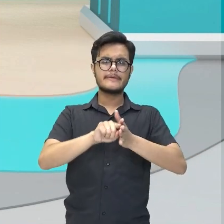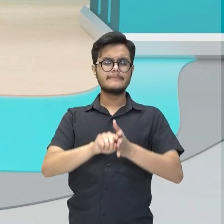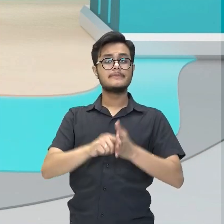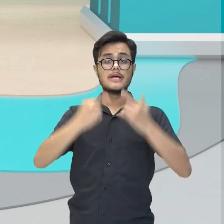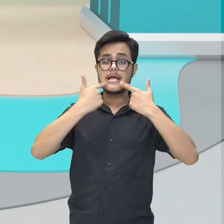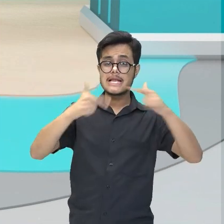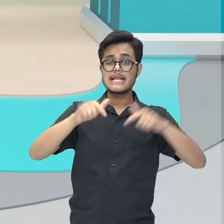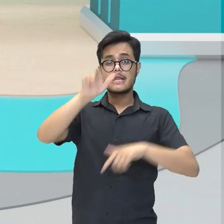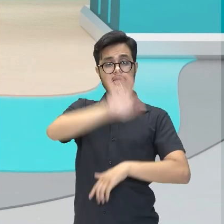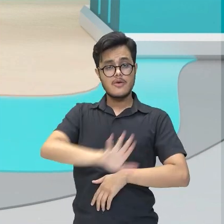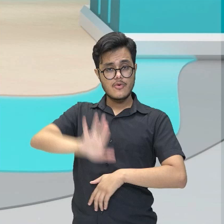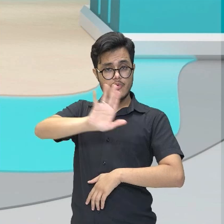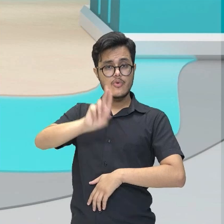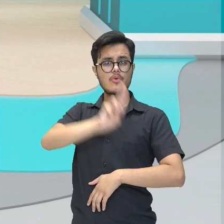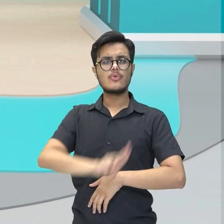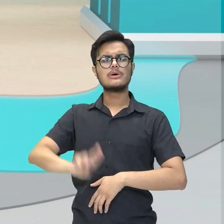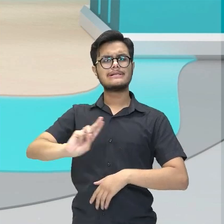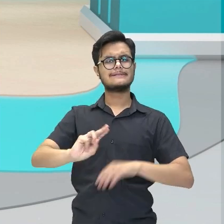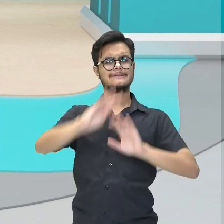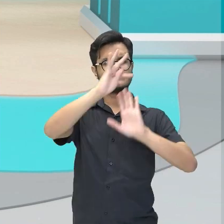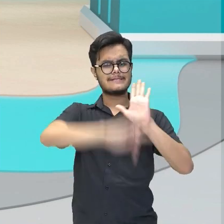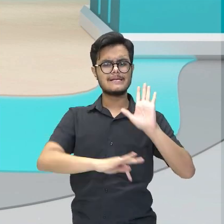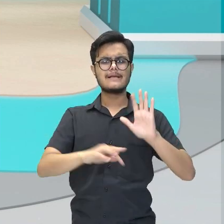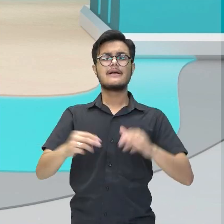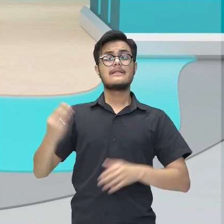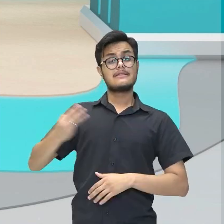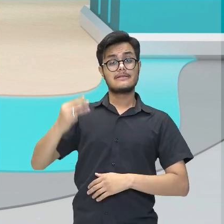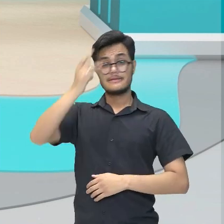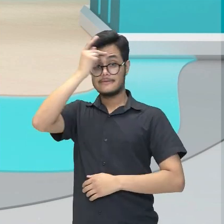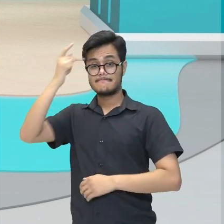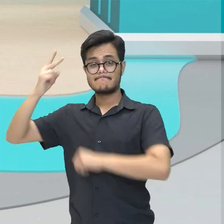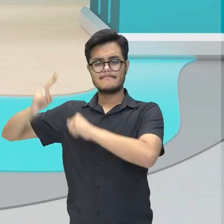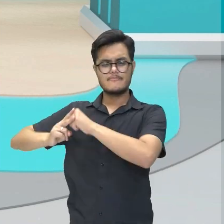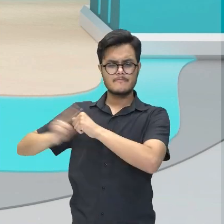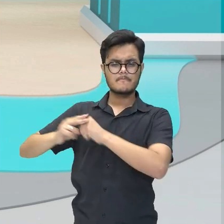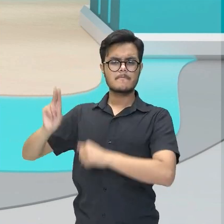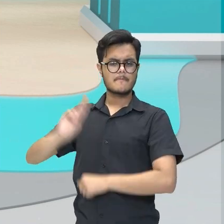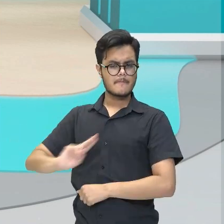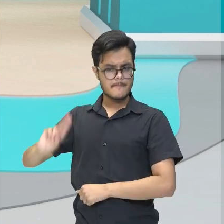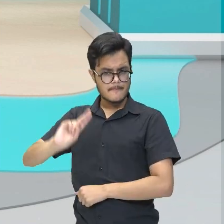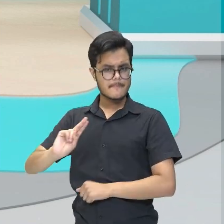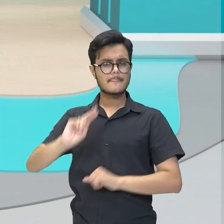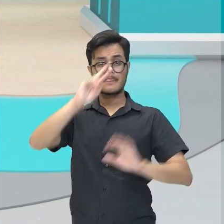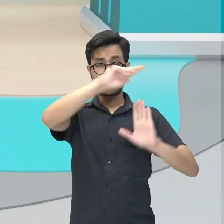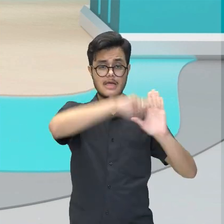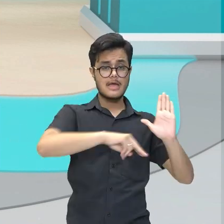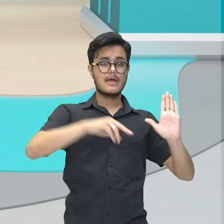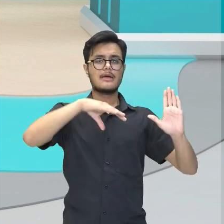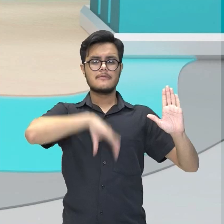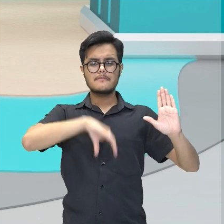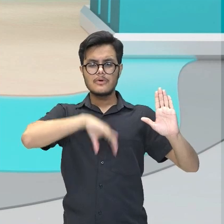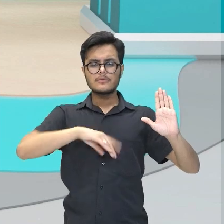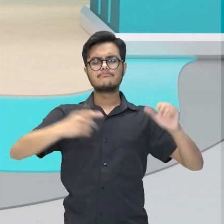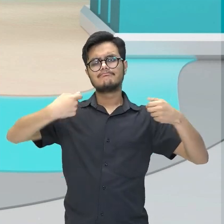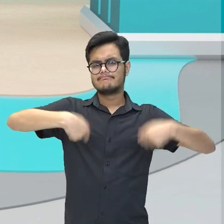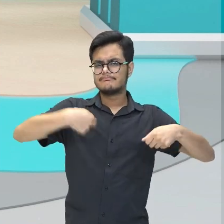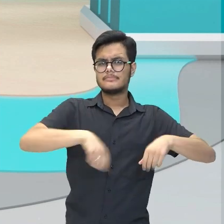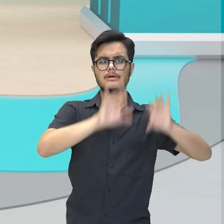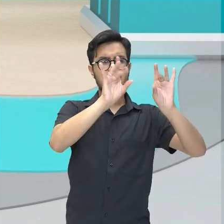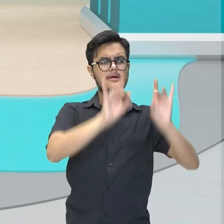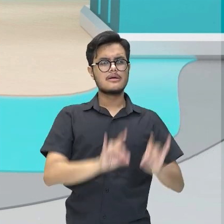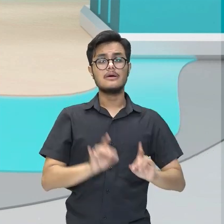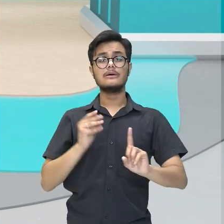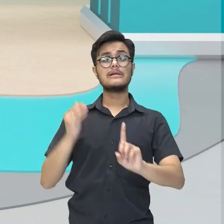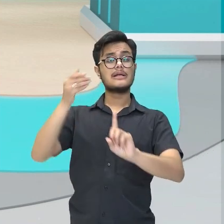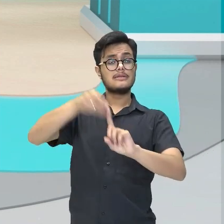bem características dela, certo? Uso da terceira pessoa, preferência pela norma padrão, uso de discurso direto e